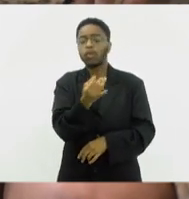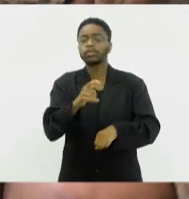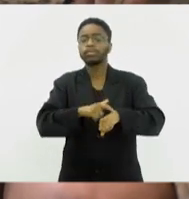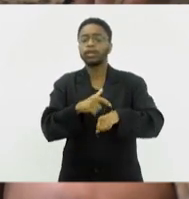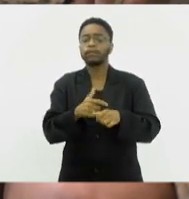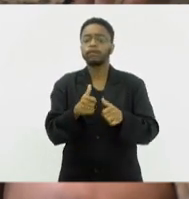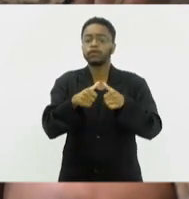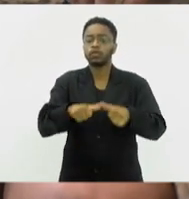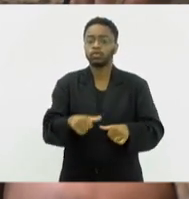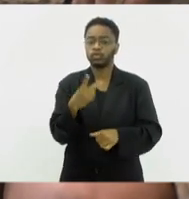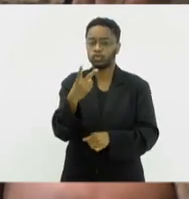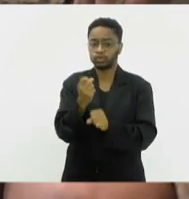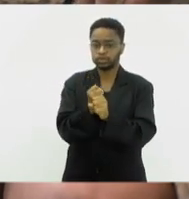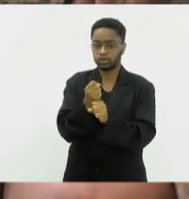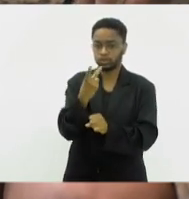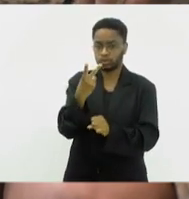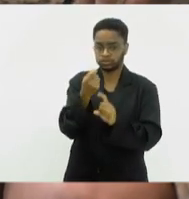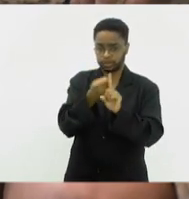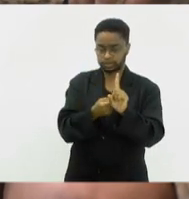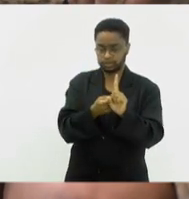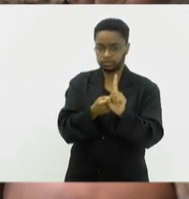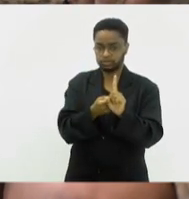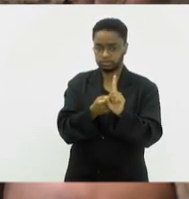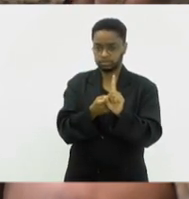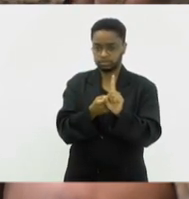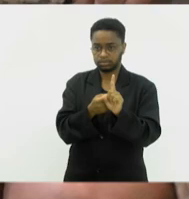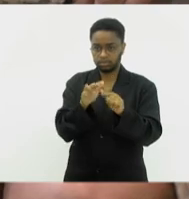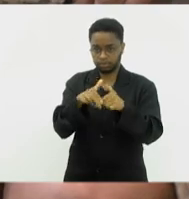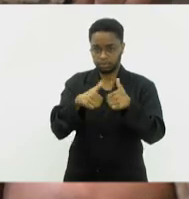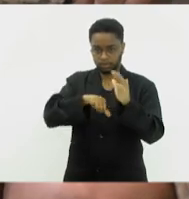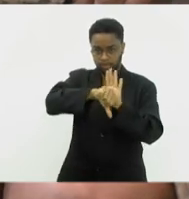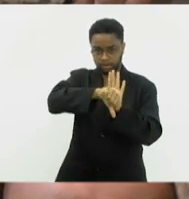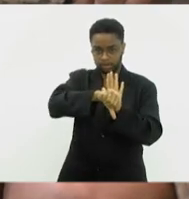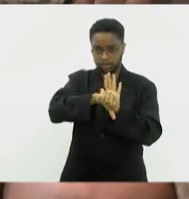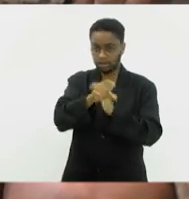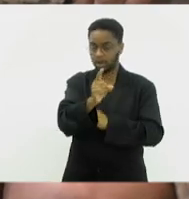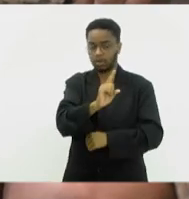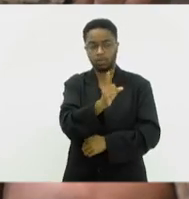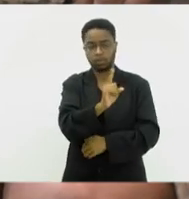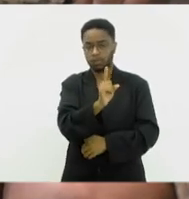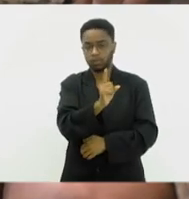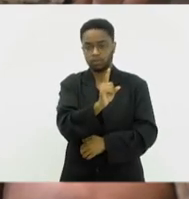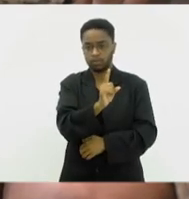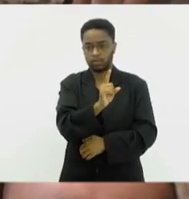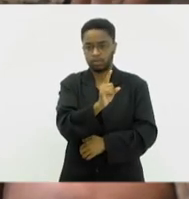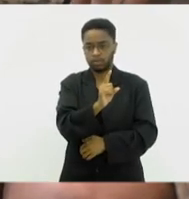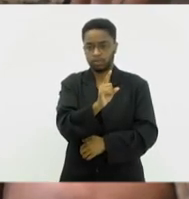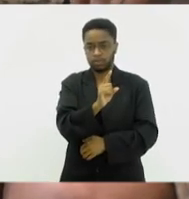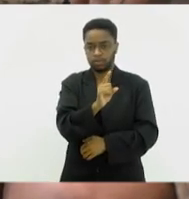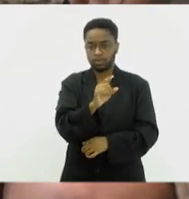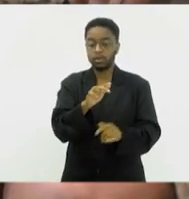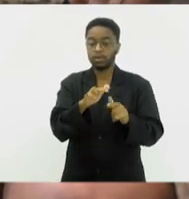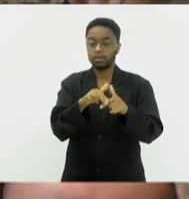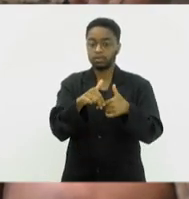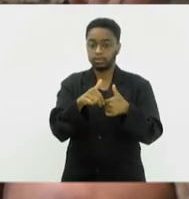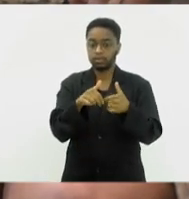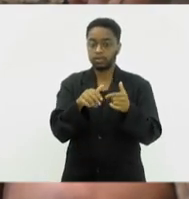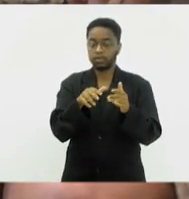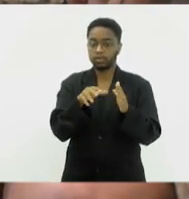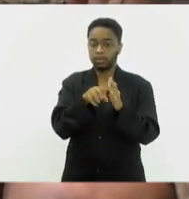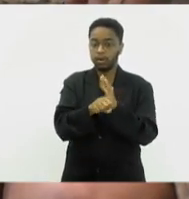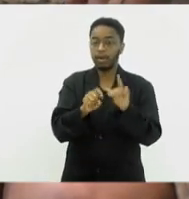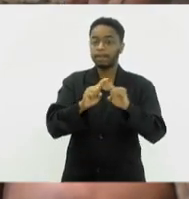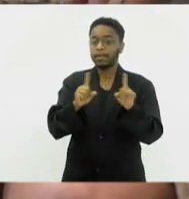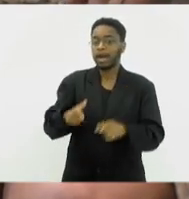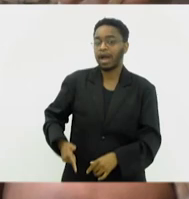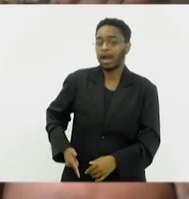Cumpri 2 anos e 2 meses de pena. Por esse crime? Não. Pelo latrocínio? Sim, é o segundo. E o porte? O